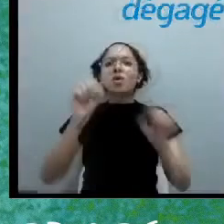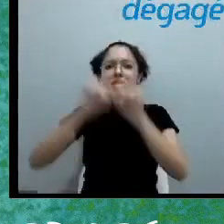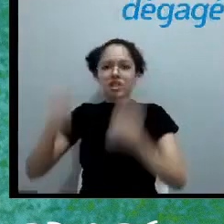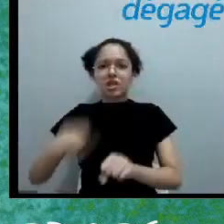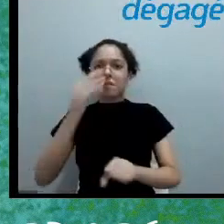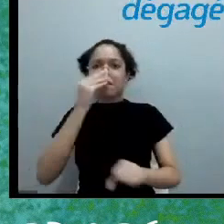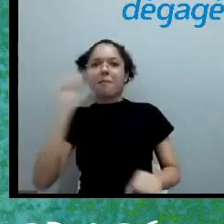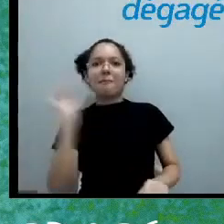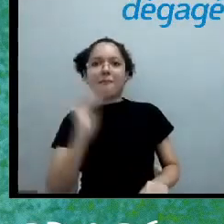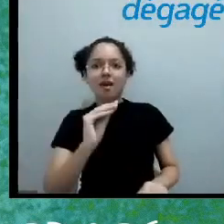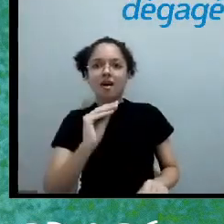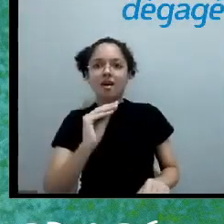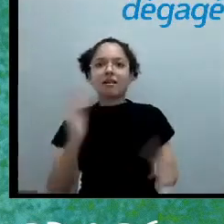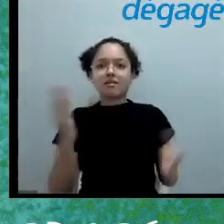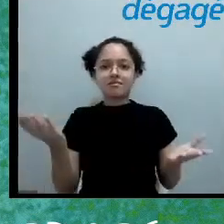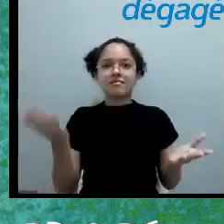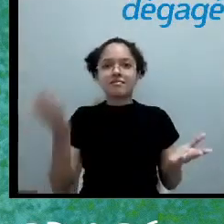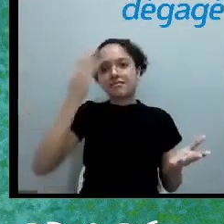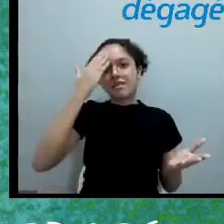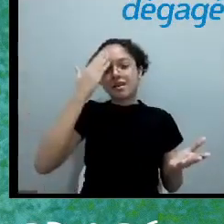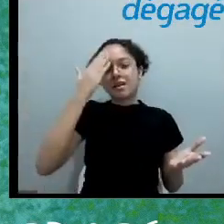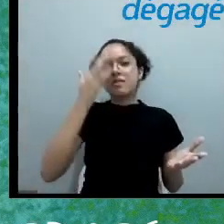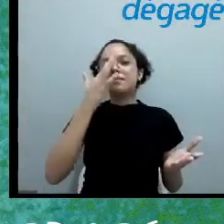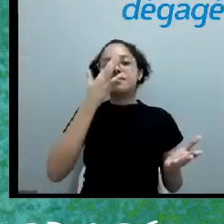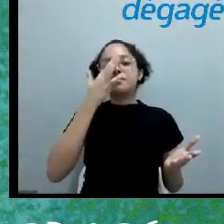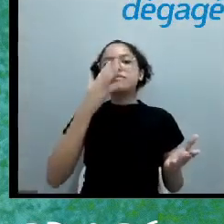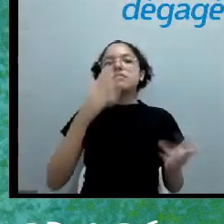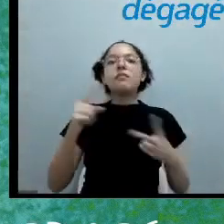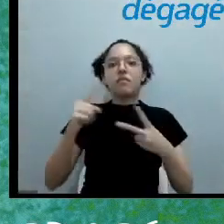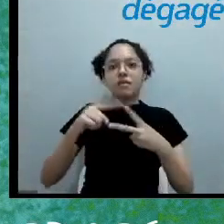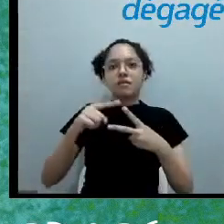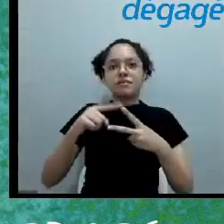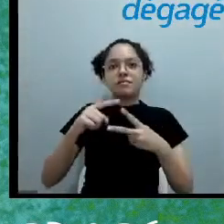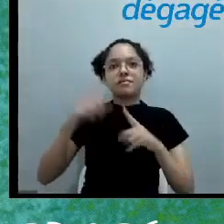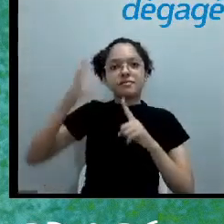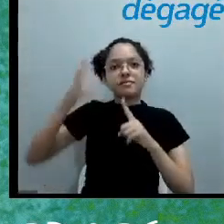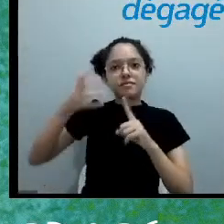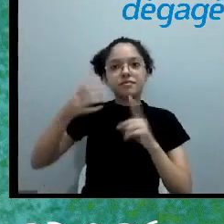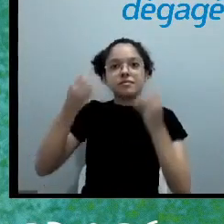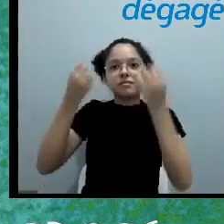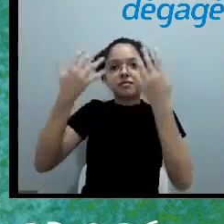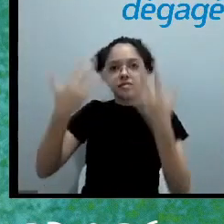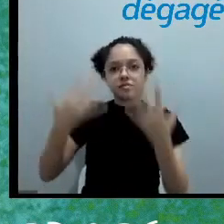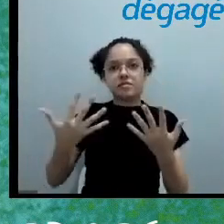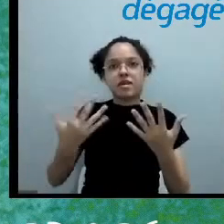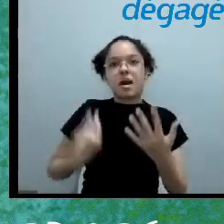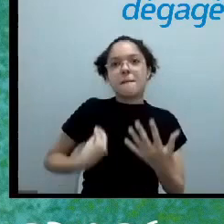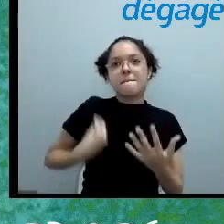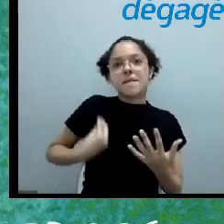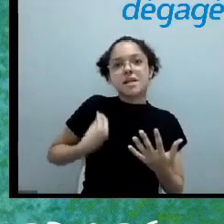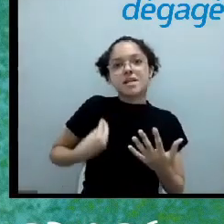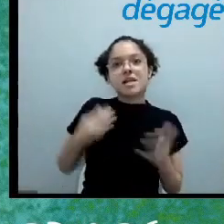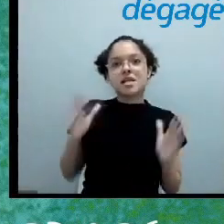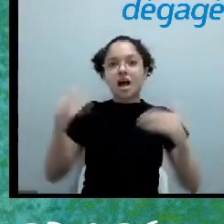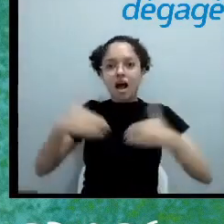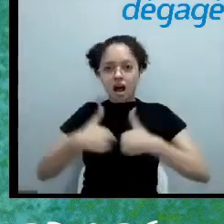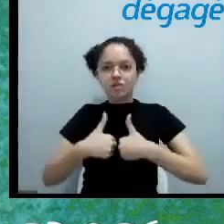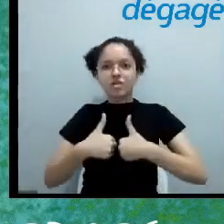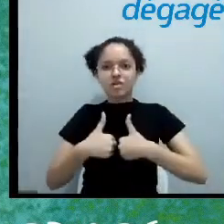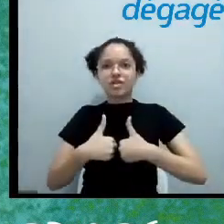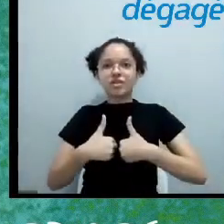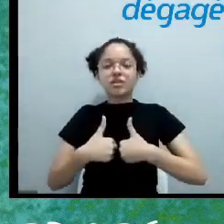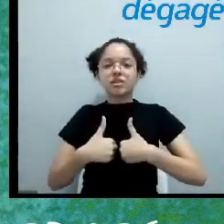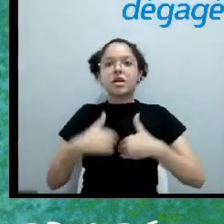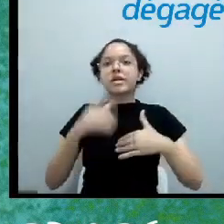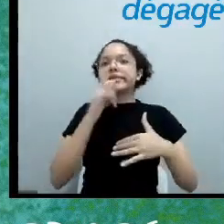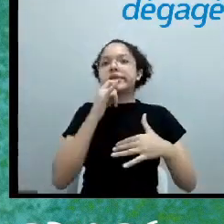né? A Cris falou ainda de como a presença do autista na escola já subverte essa ordem vigente, já